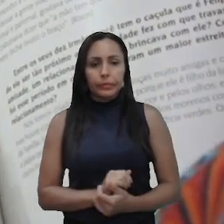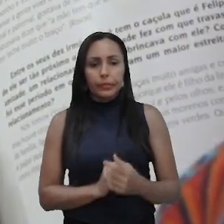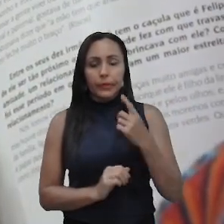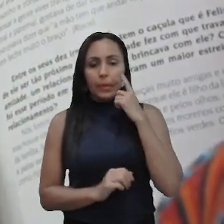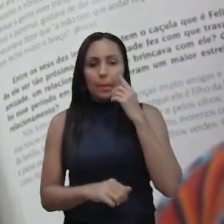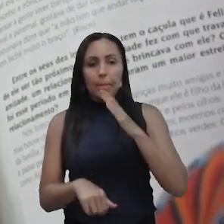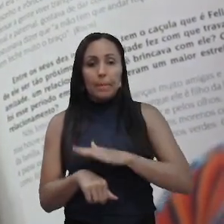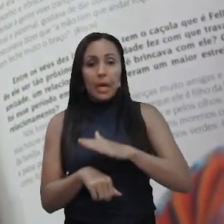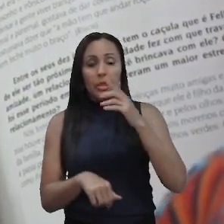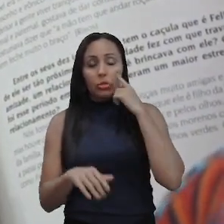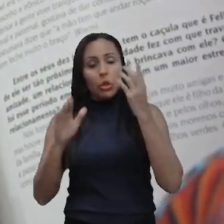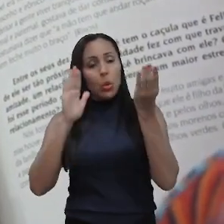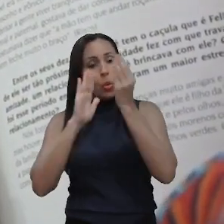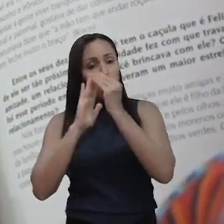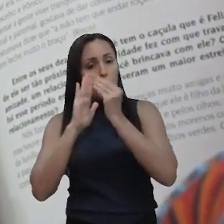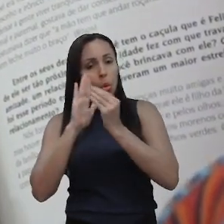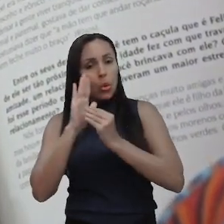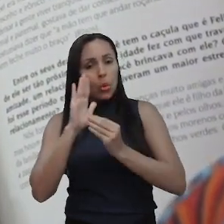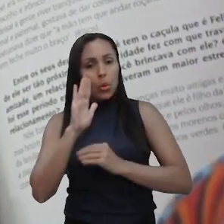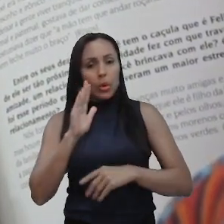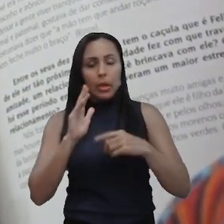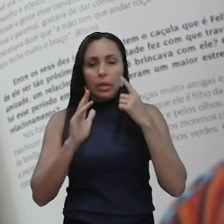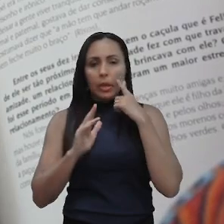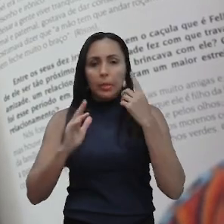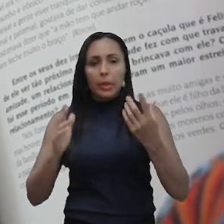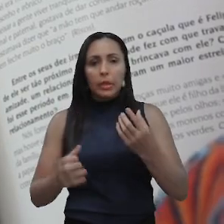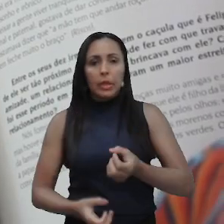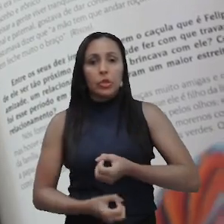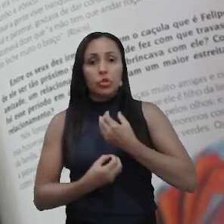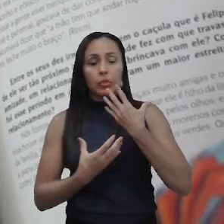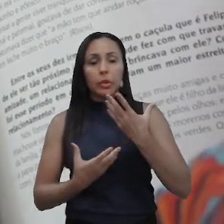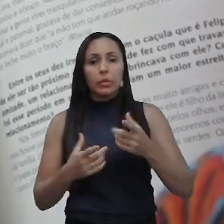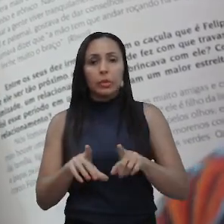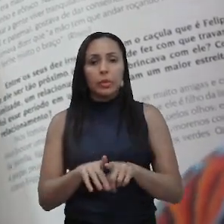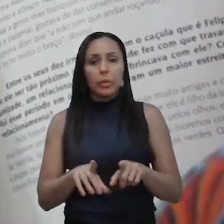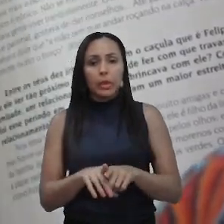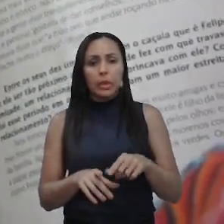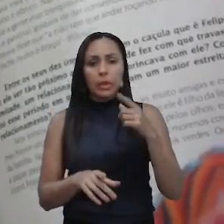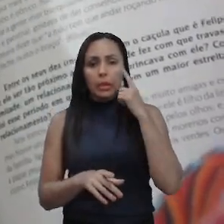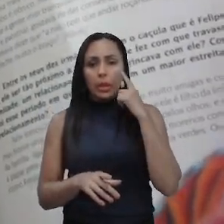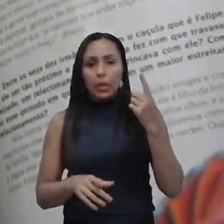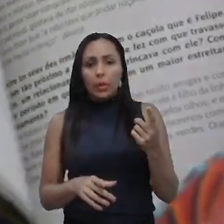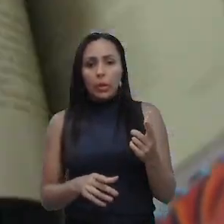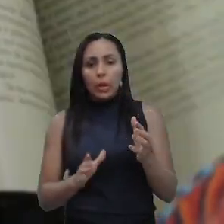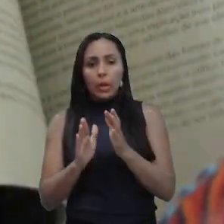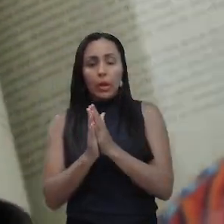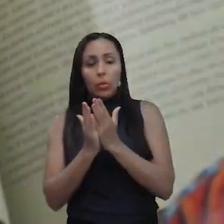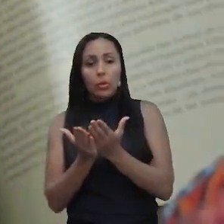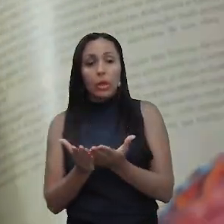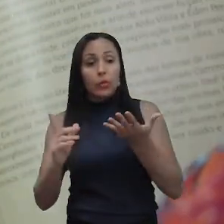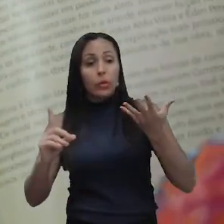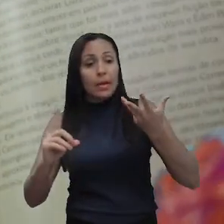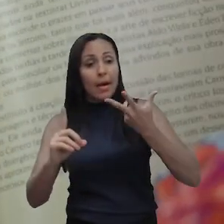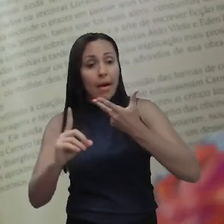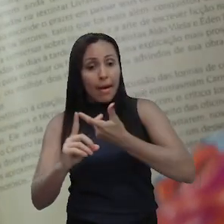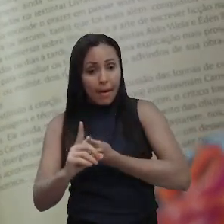a gente coloca, mais respiro a gente dá para a leitura. Claro que isso é um livro de arte, é uma